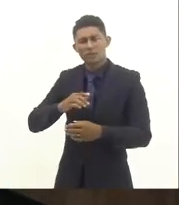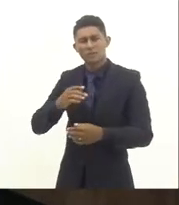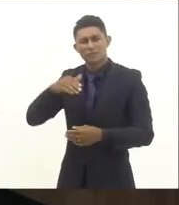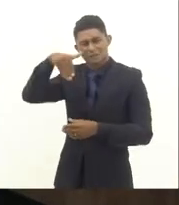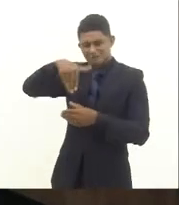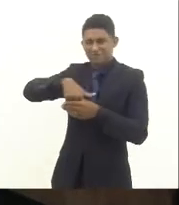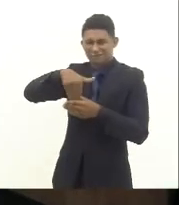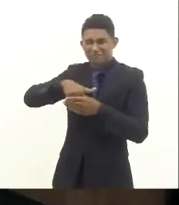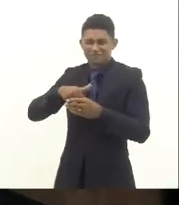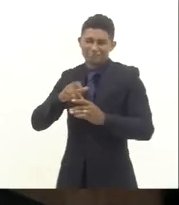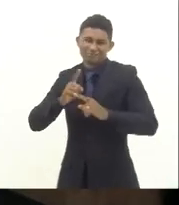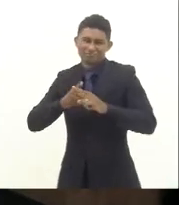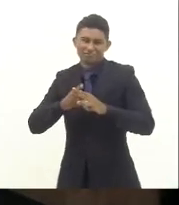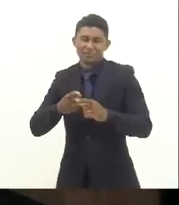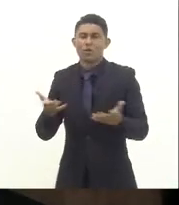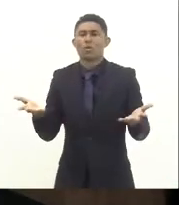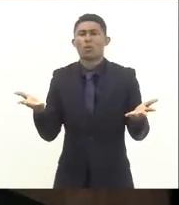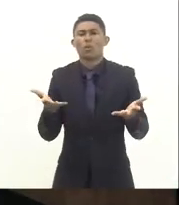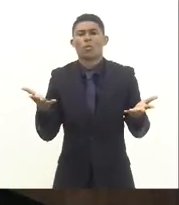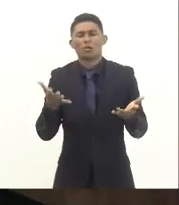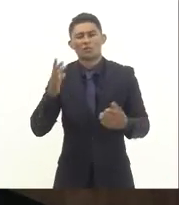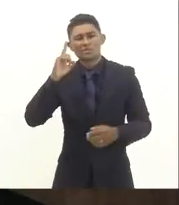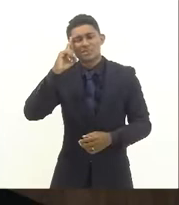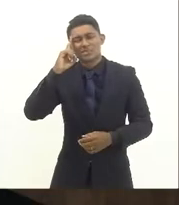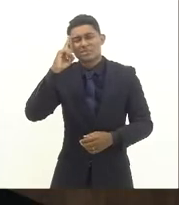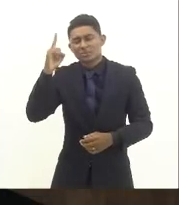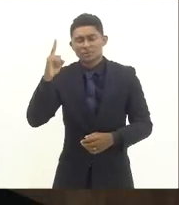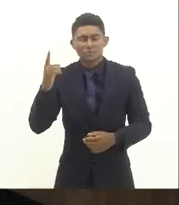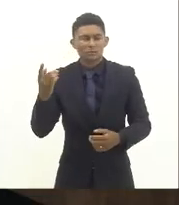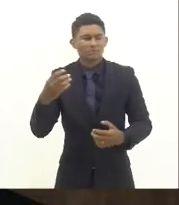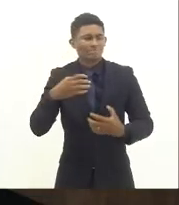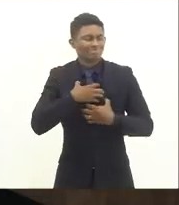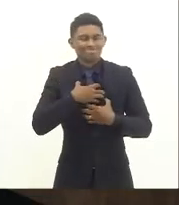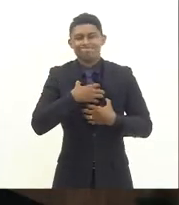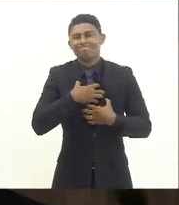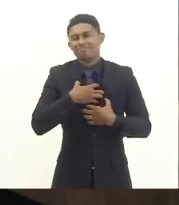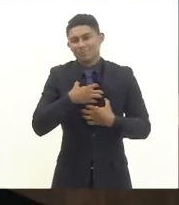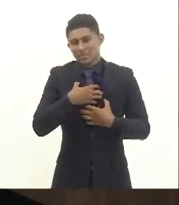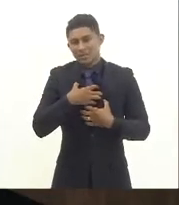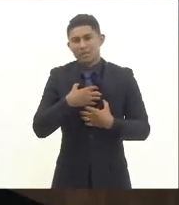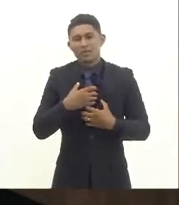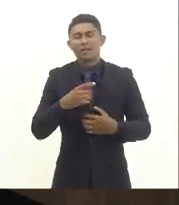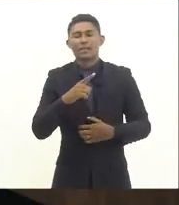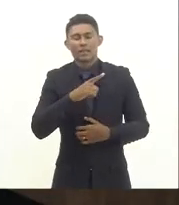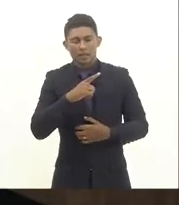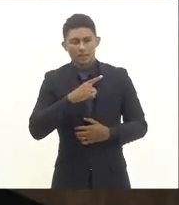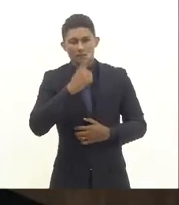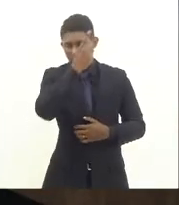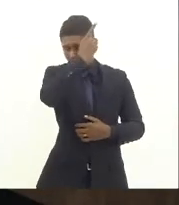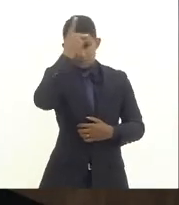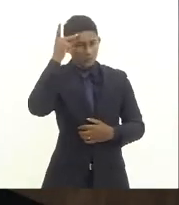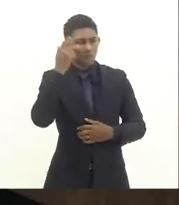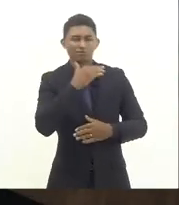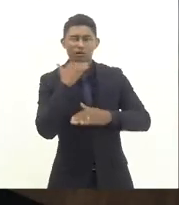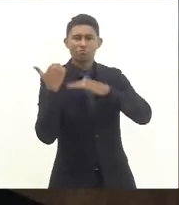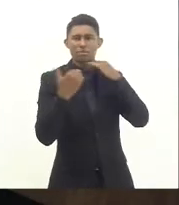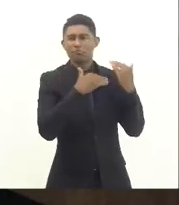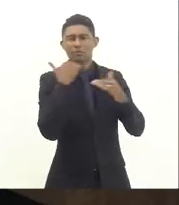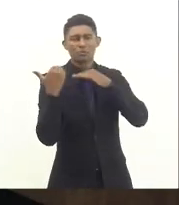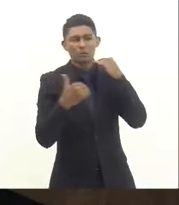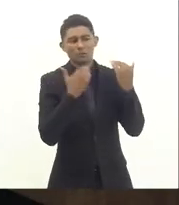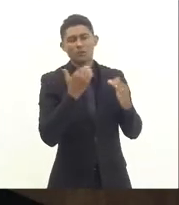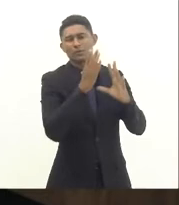nesse dia numa data tortuosa aqui mais 21 mortos são